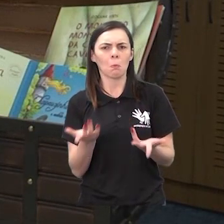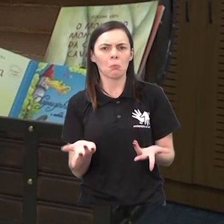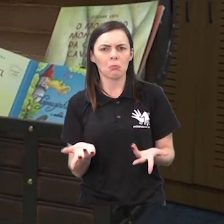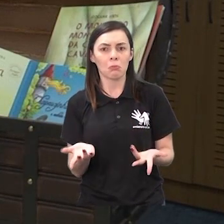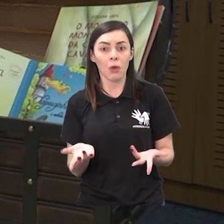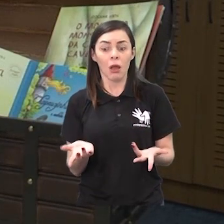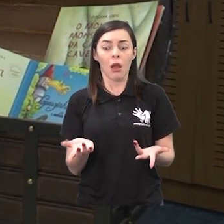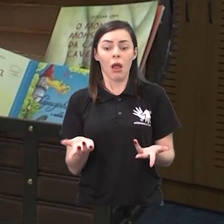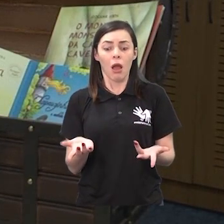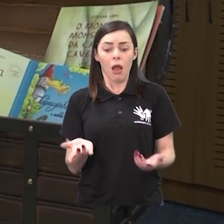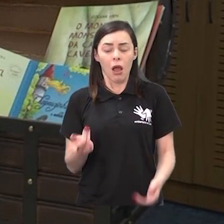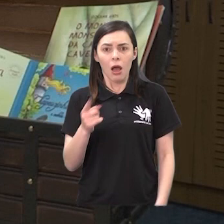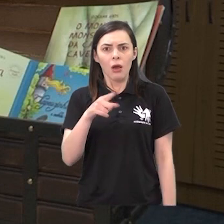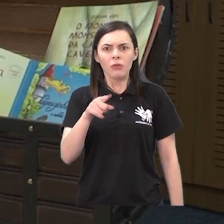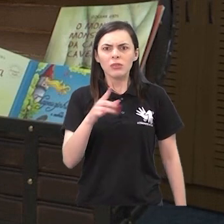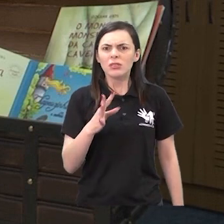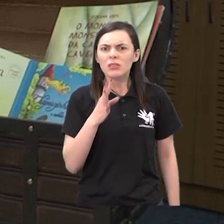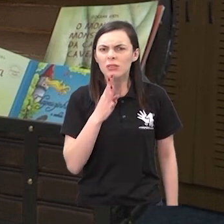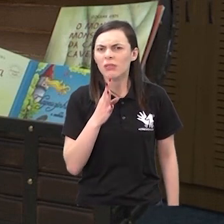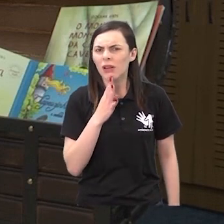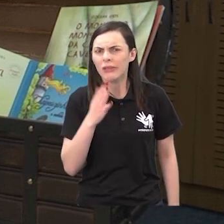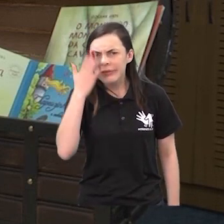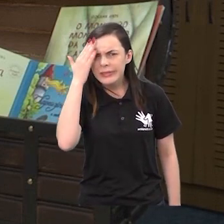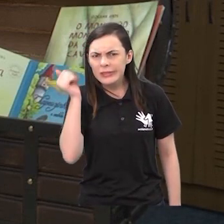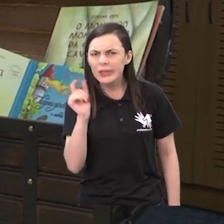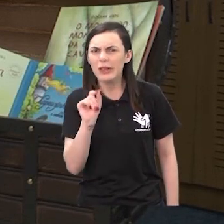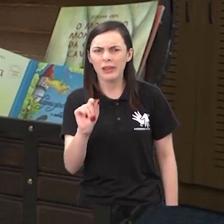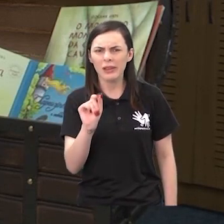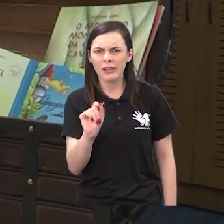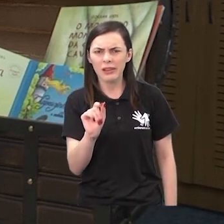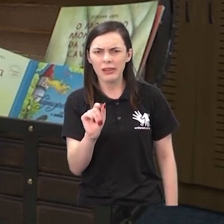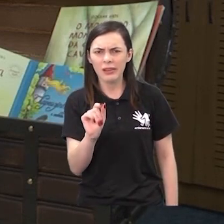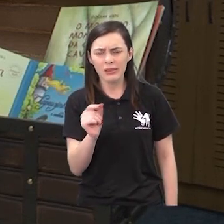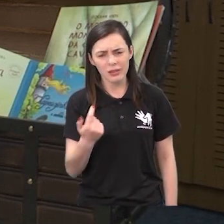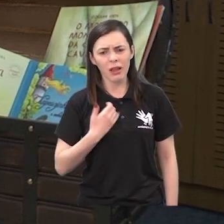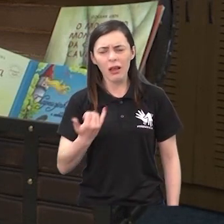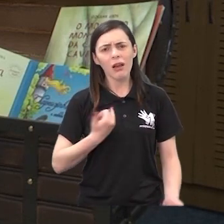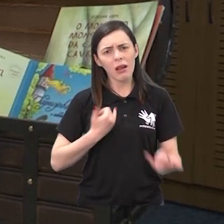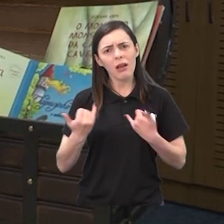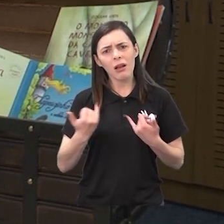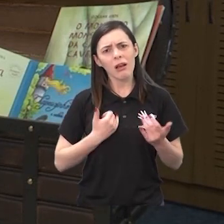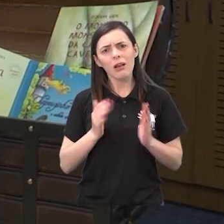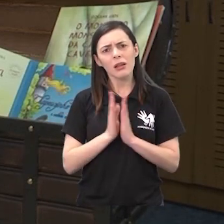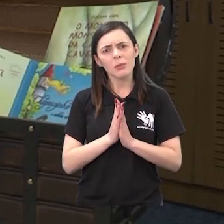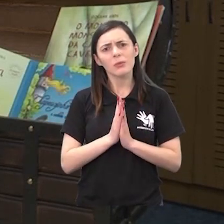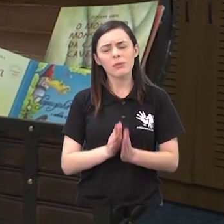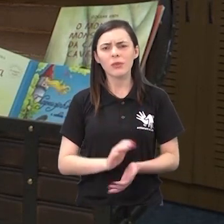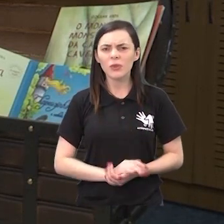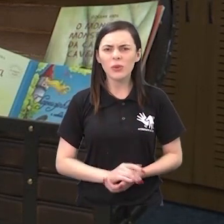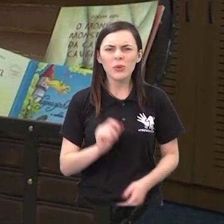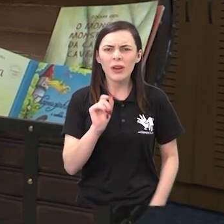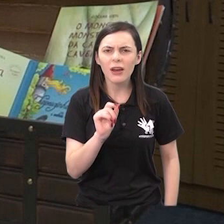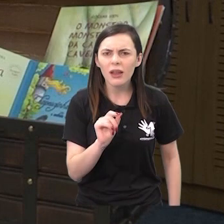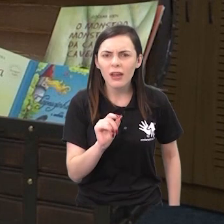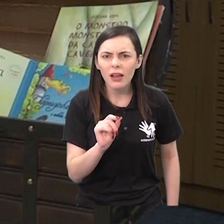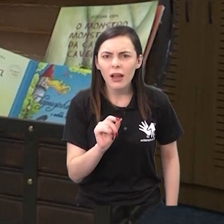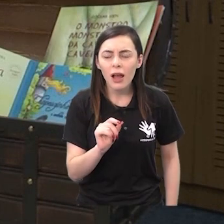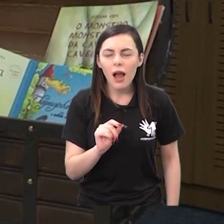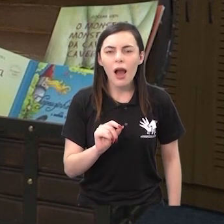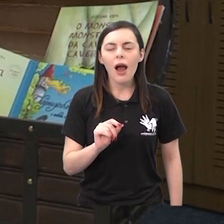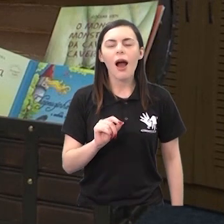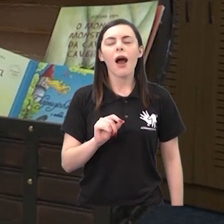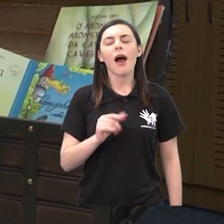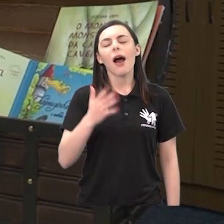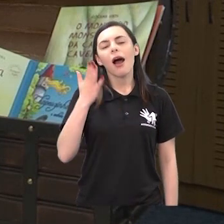que serve, será? Vocês já sabem para que serve? Vocês sabem o que é? Então contem para mim! É